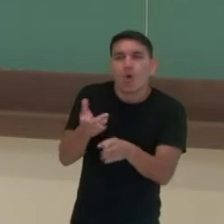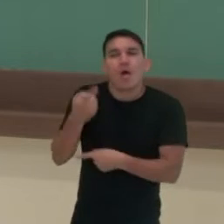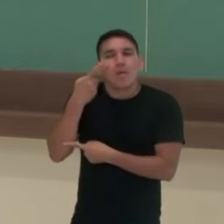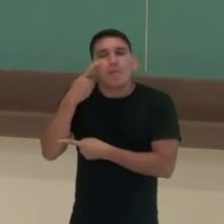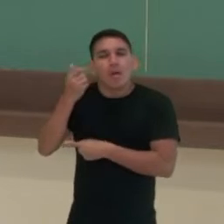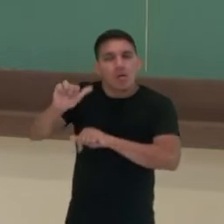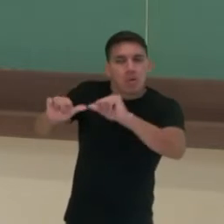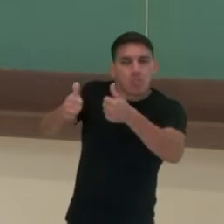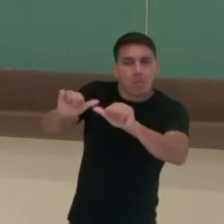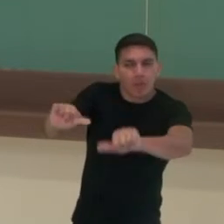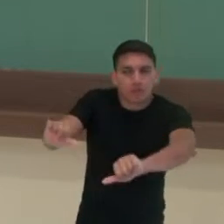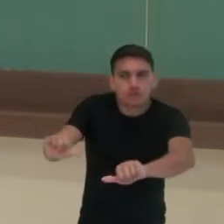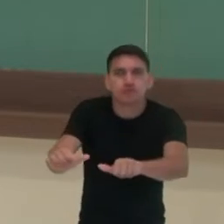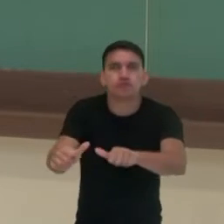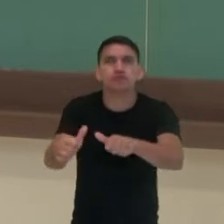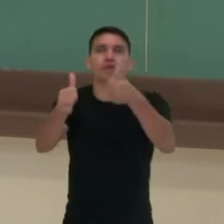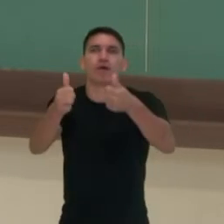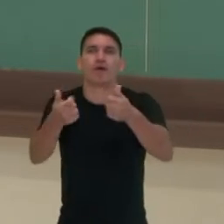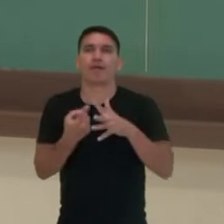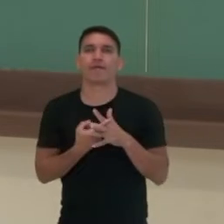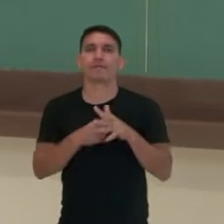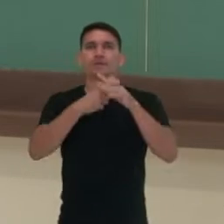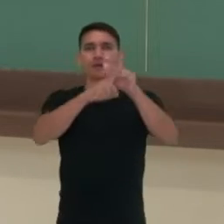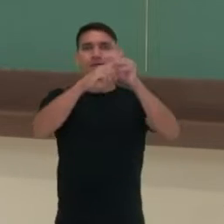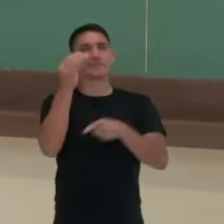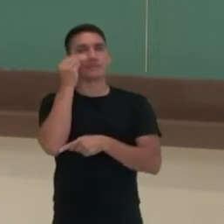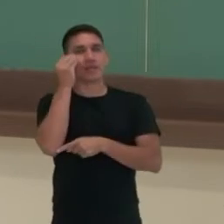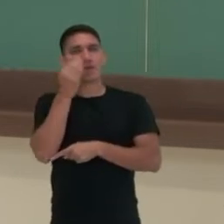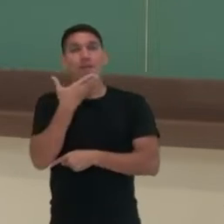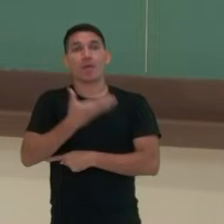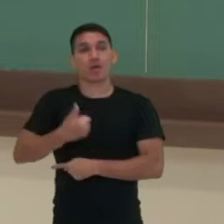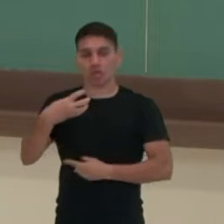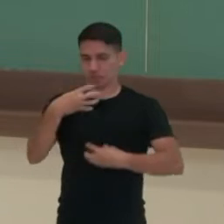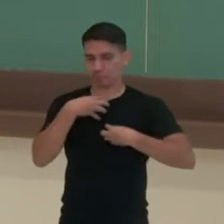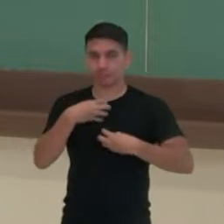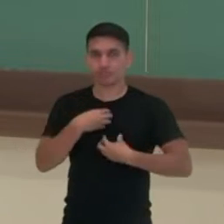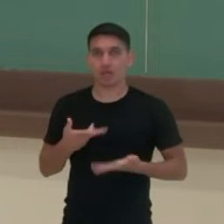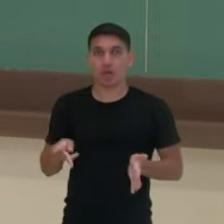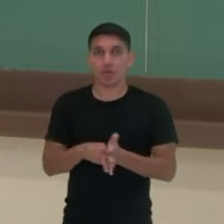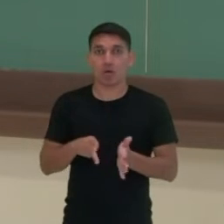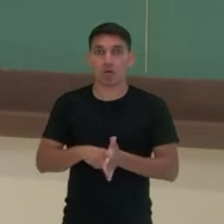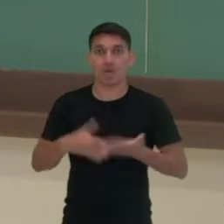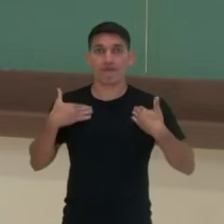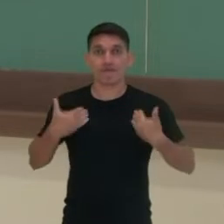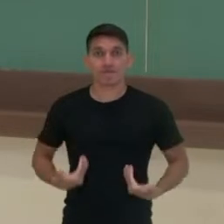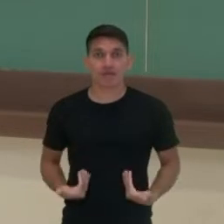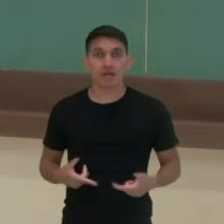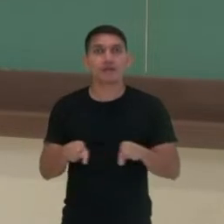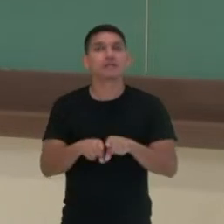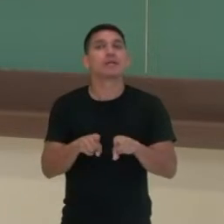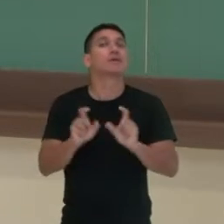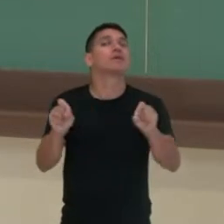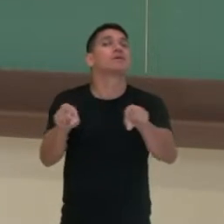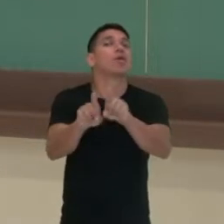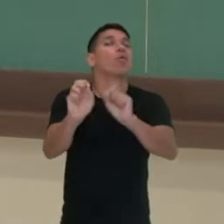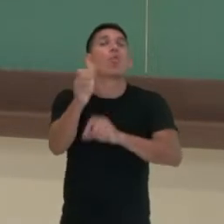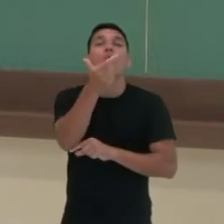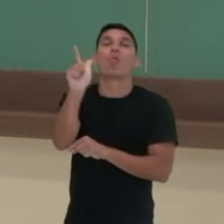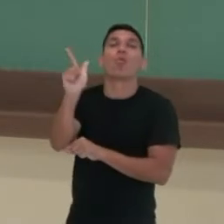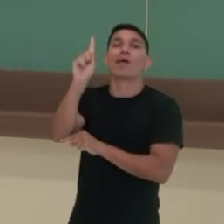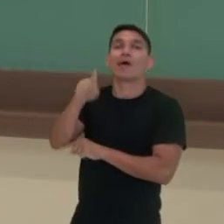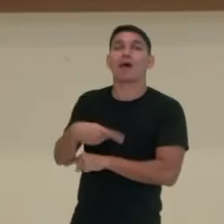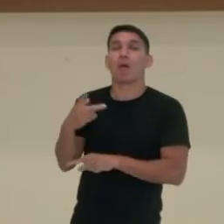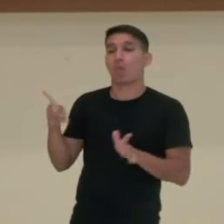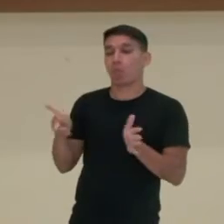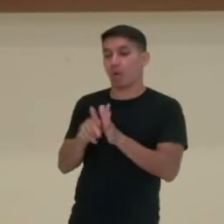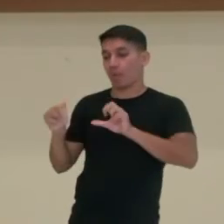melhoria do desempenho, a manutenção e aquisição da condição física individual e ou a modificação da composição corporal. Então, as pessoas